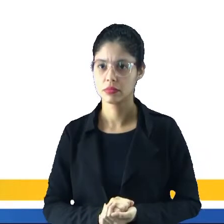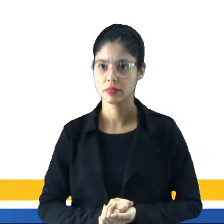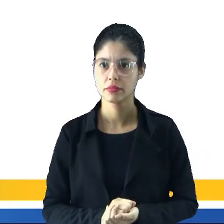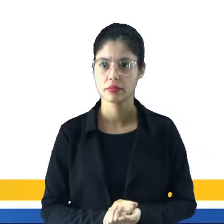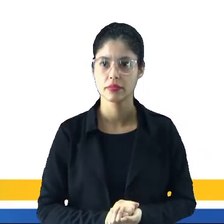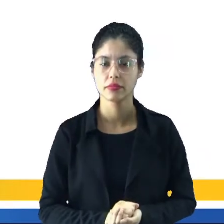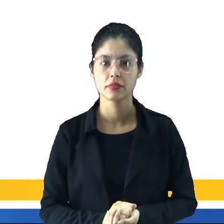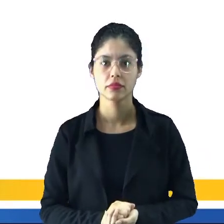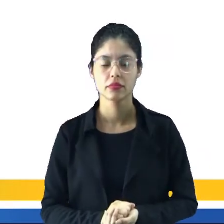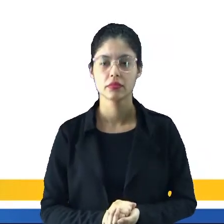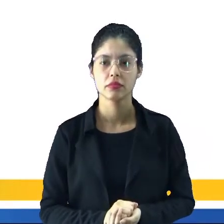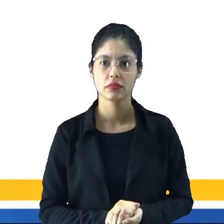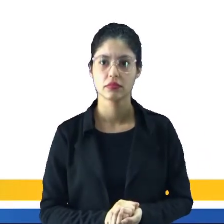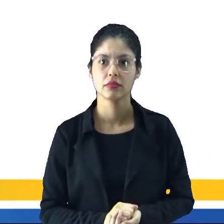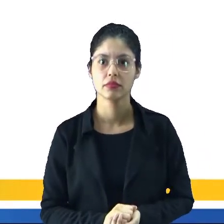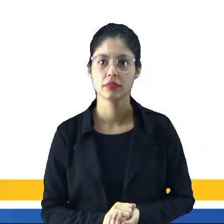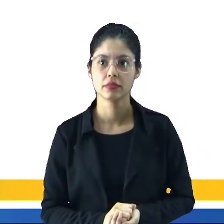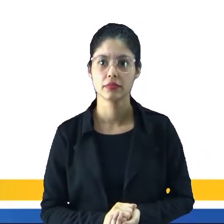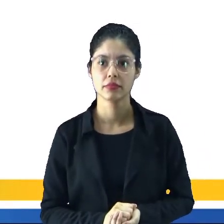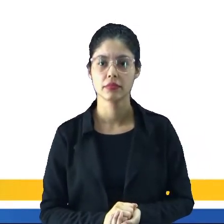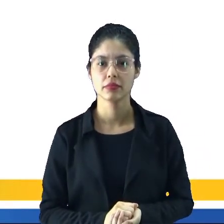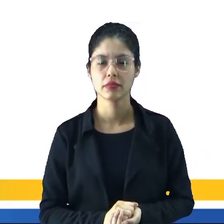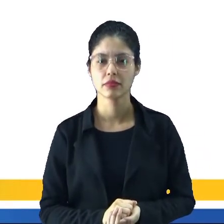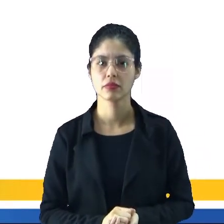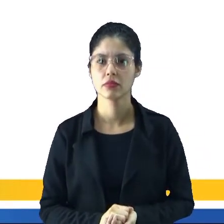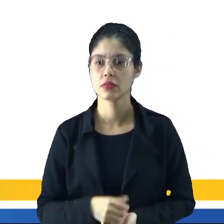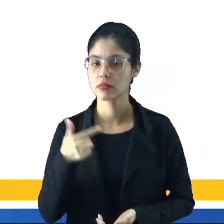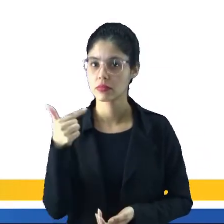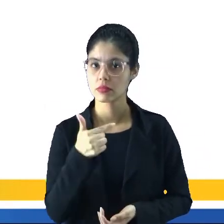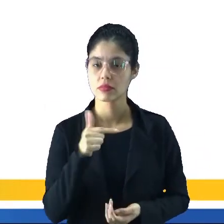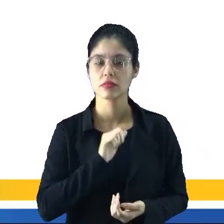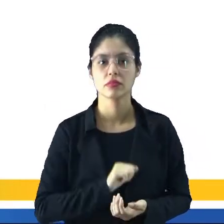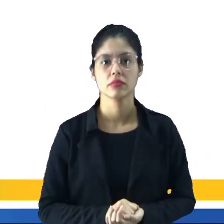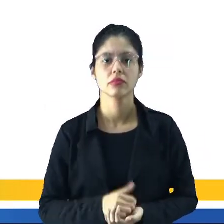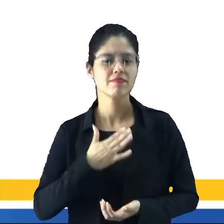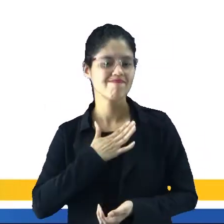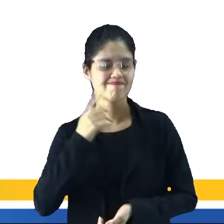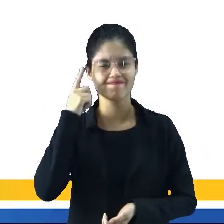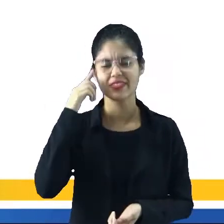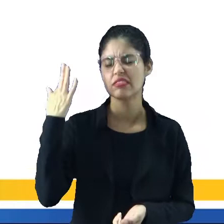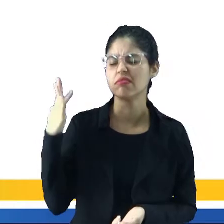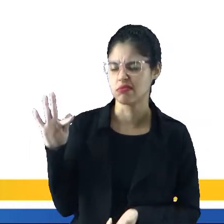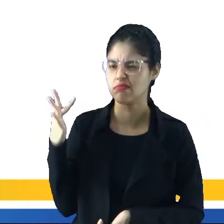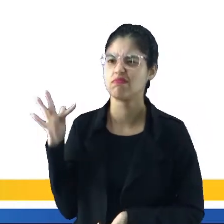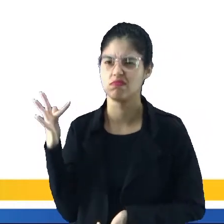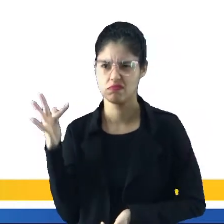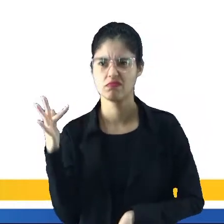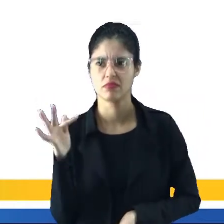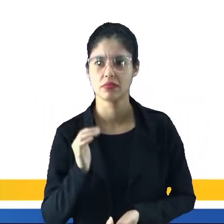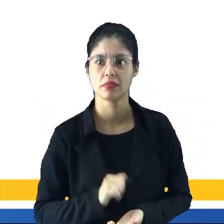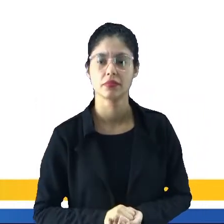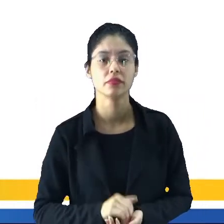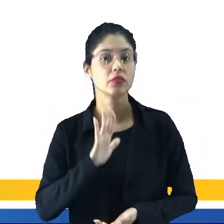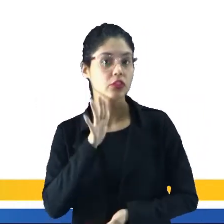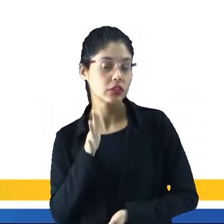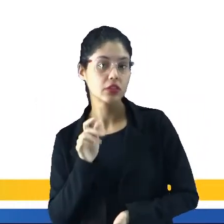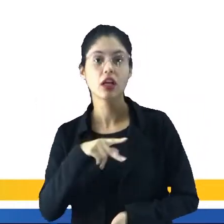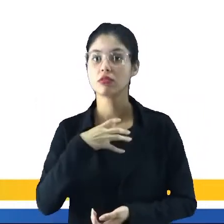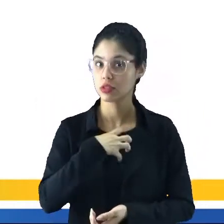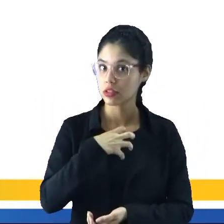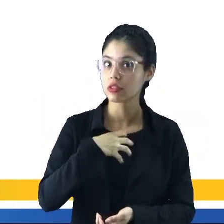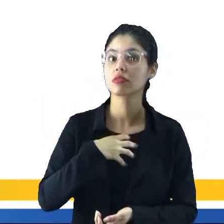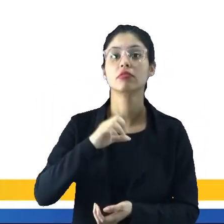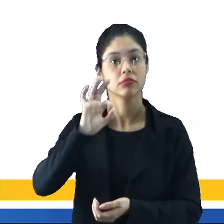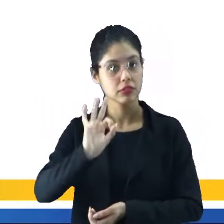para isso, não estou com saco para isso. No exemplo 2, minha cabeça está doendo. Aí já está no